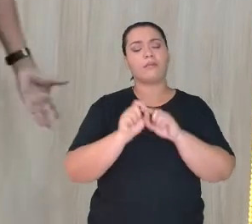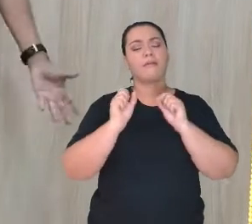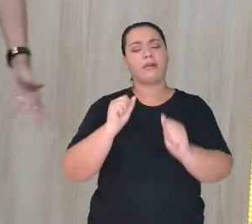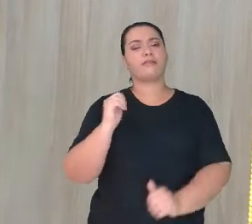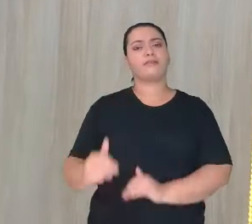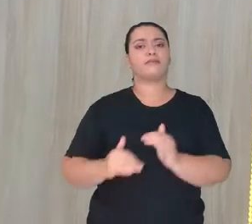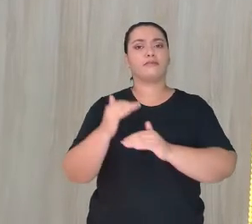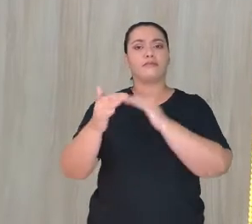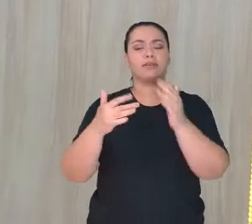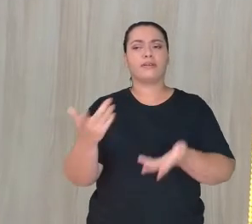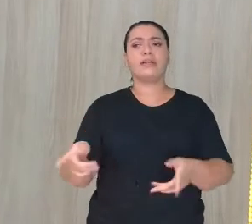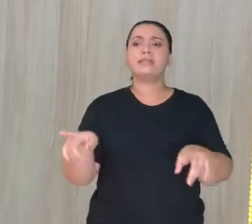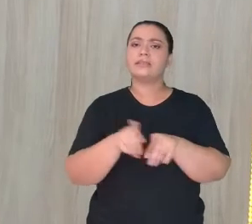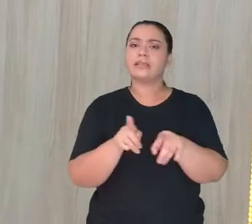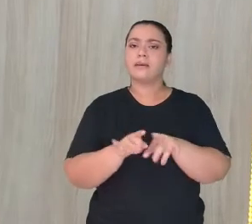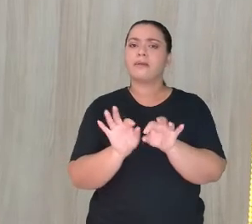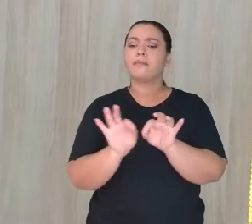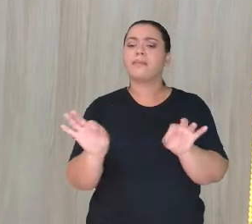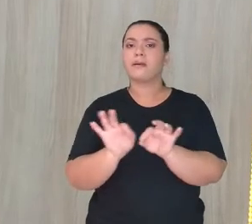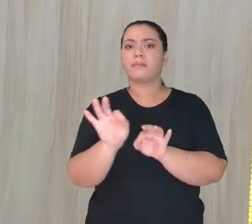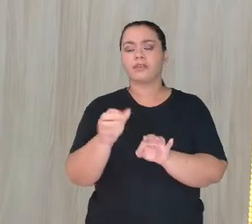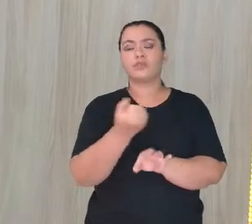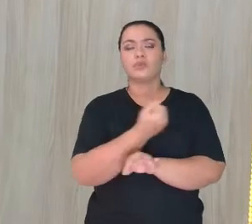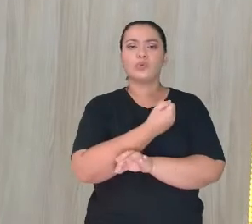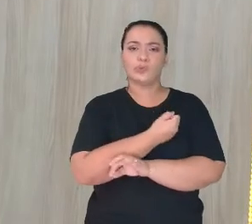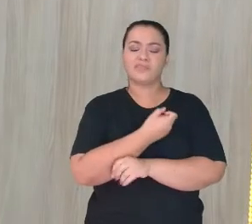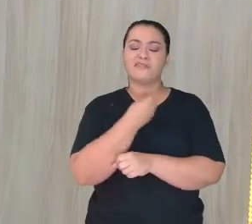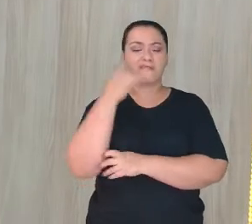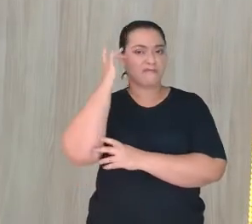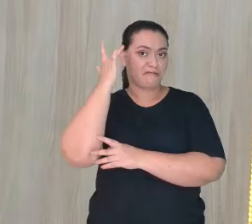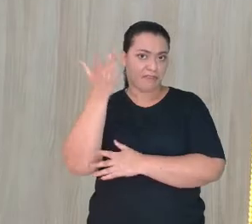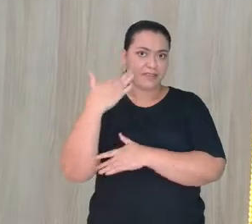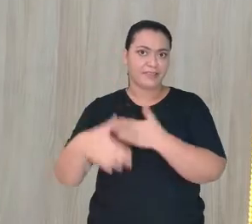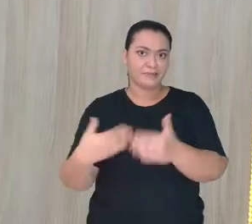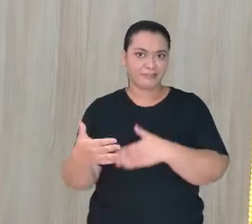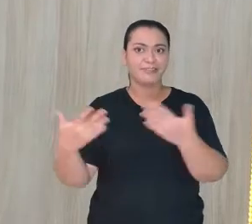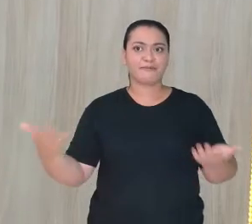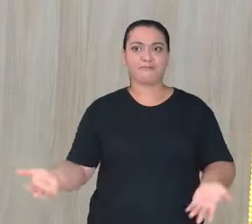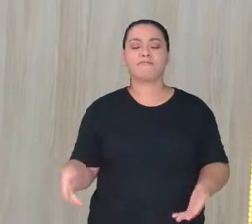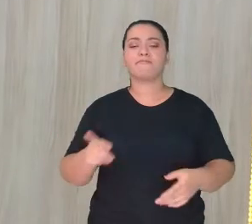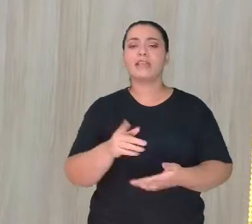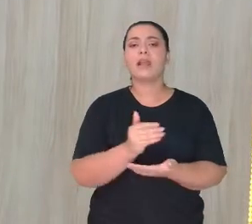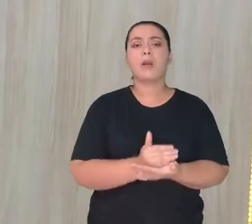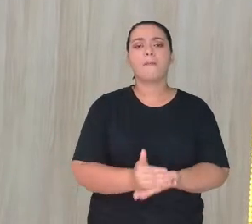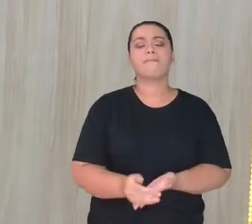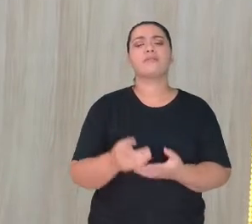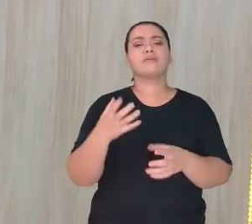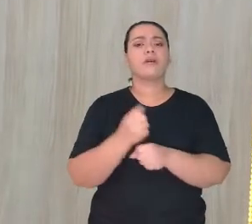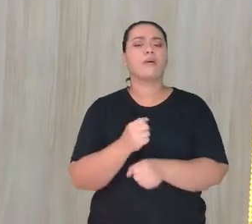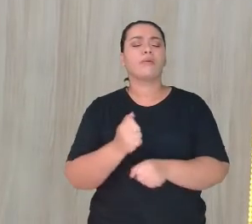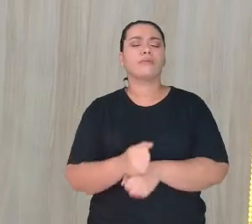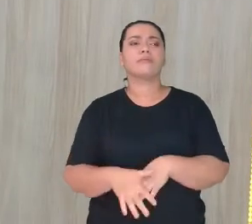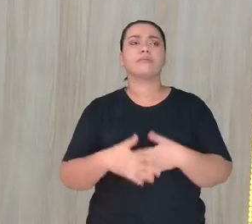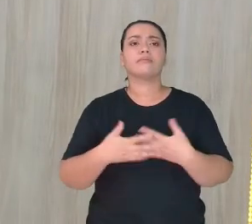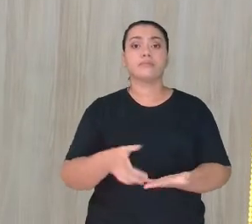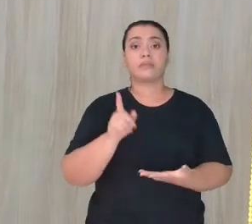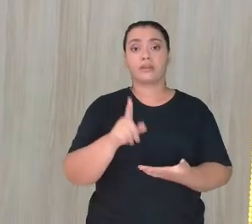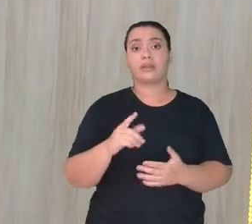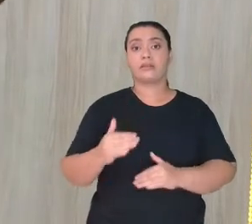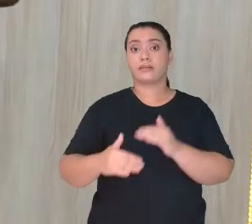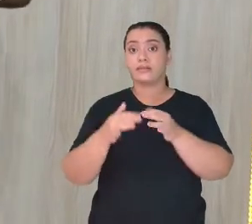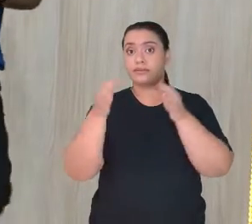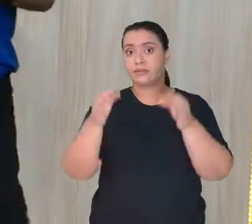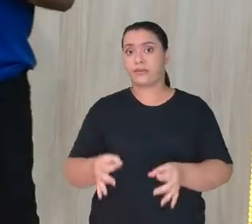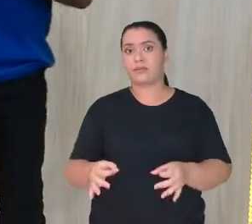bem aí. Ainda botei as medidas, Pedro, para ficar mais fácil para desenvolver. Então você aí começa a calcular aí, né, Pedro, para ver se desenvolve